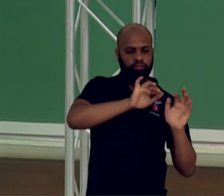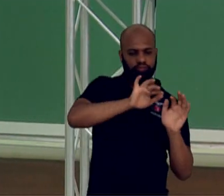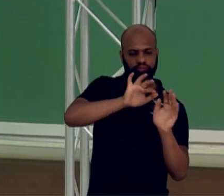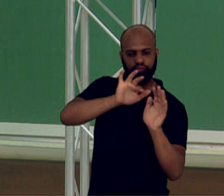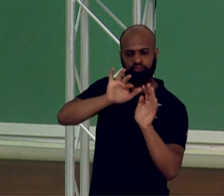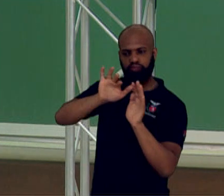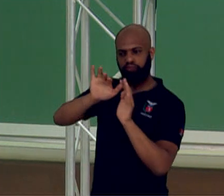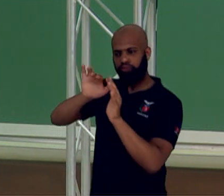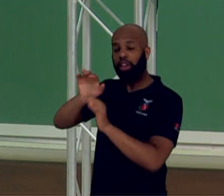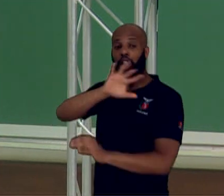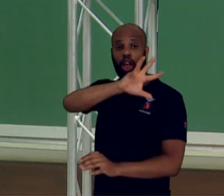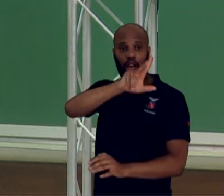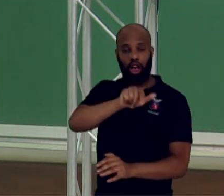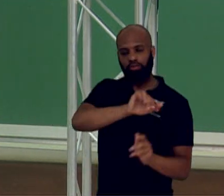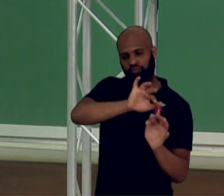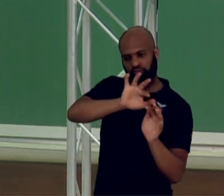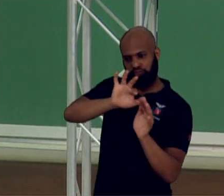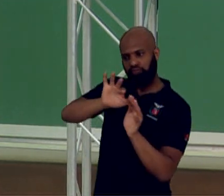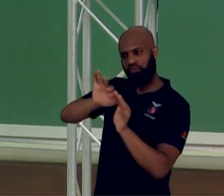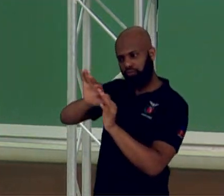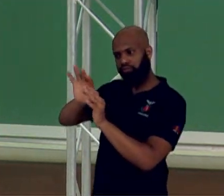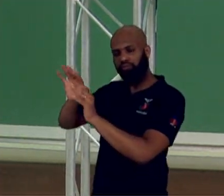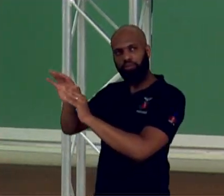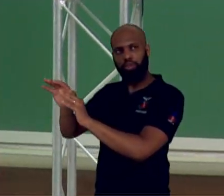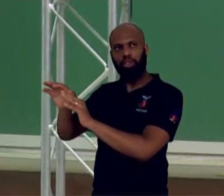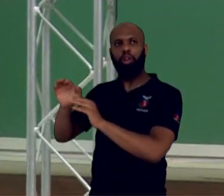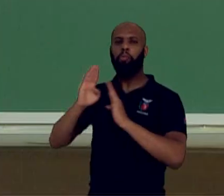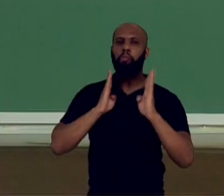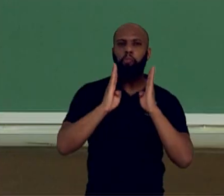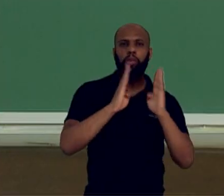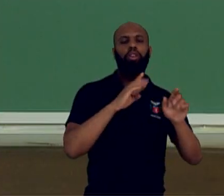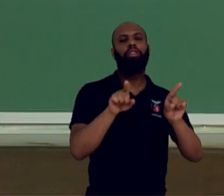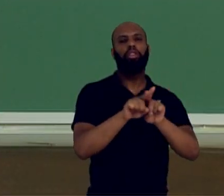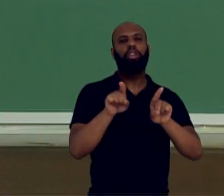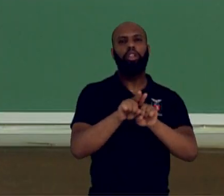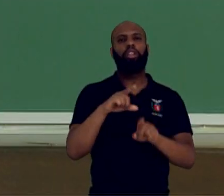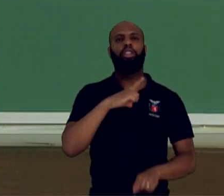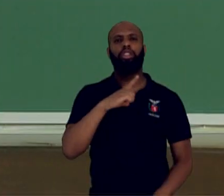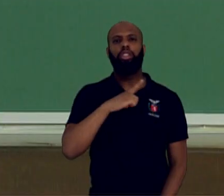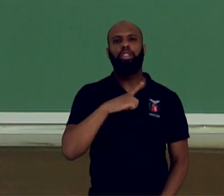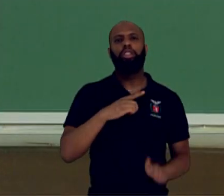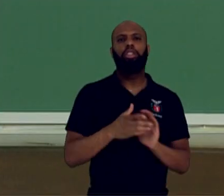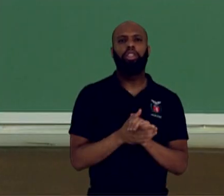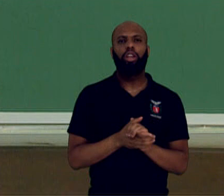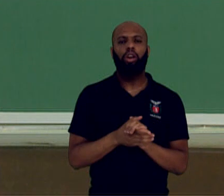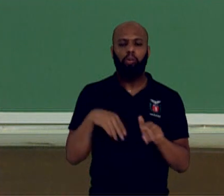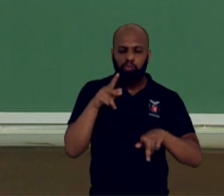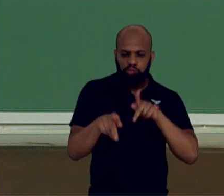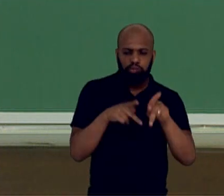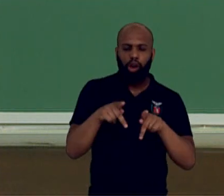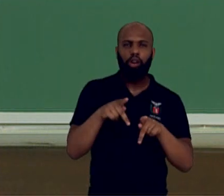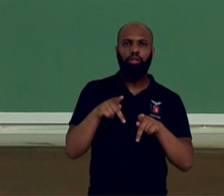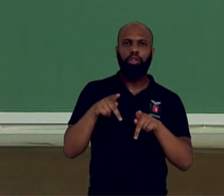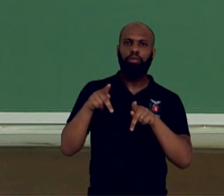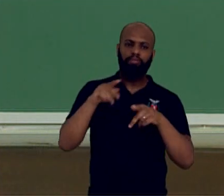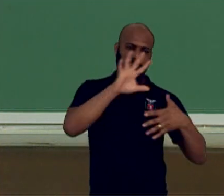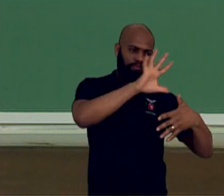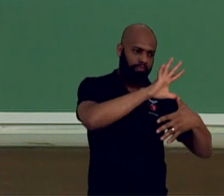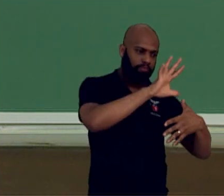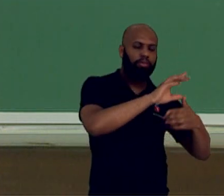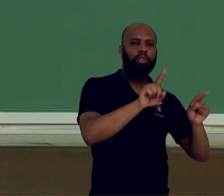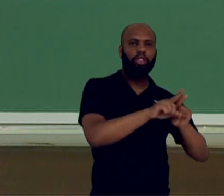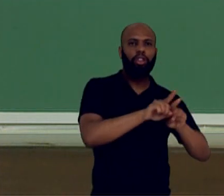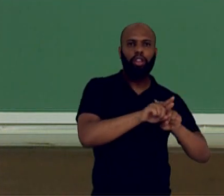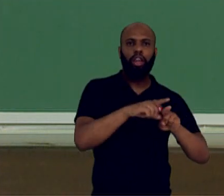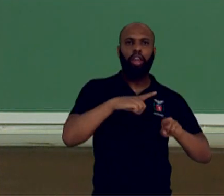saindo depois da África, olha, quase o mesmo período, inclusive, com o povoamento da América, então essas